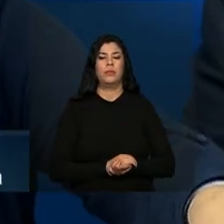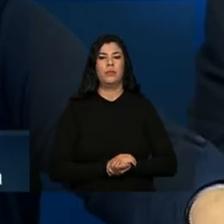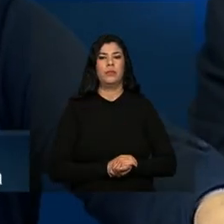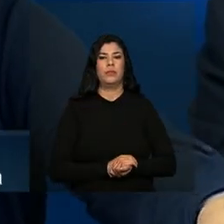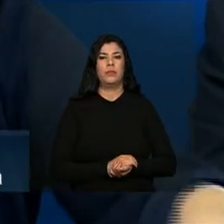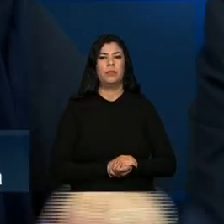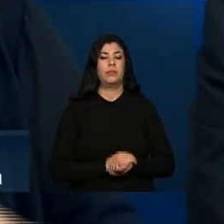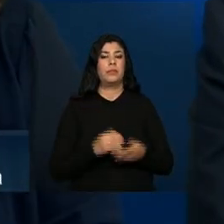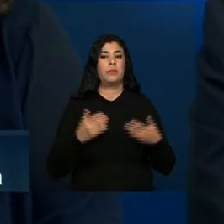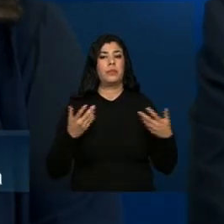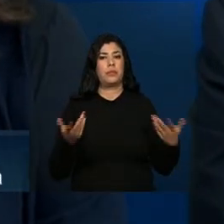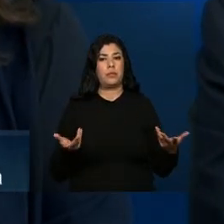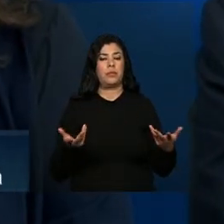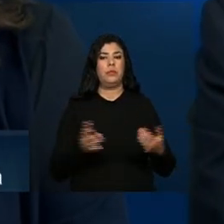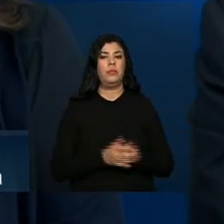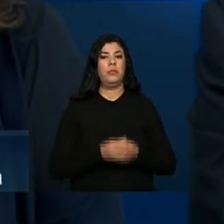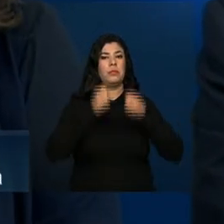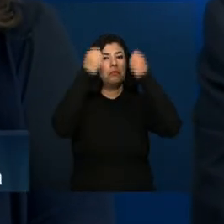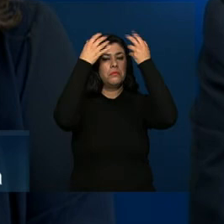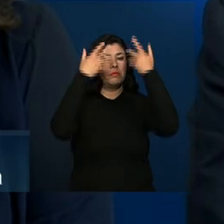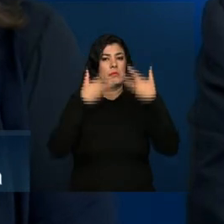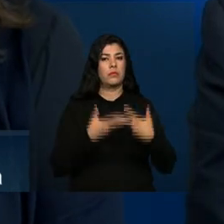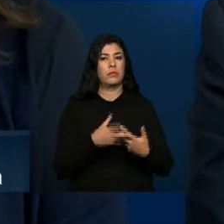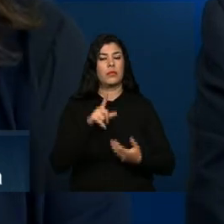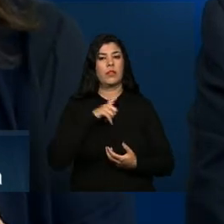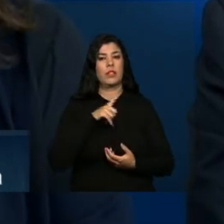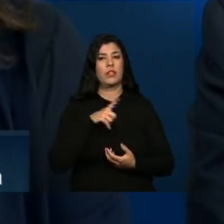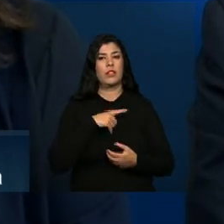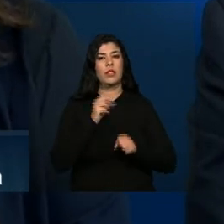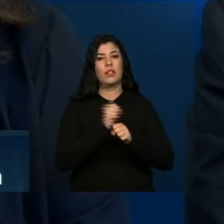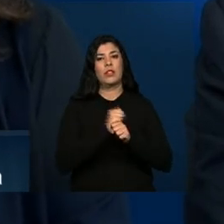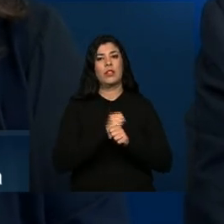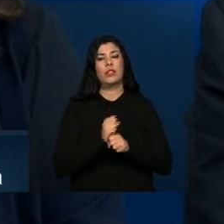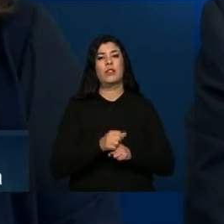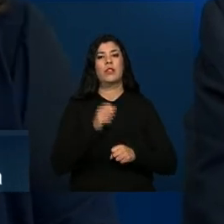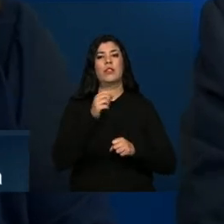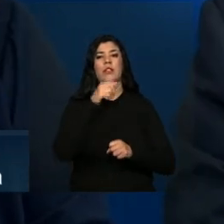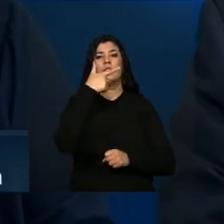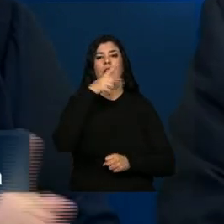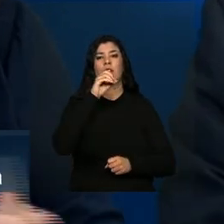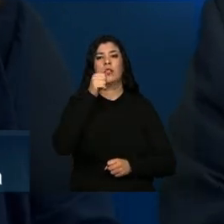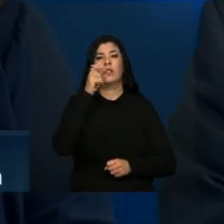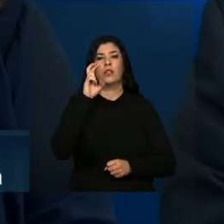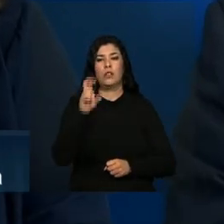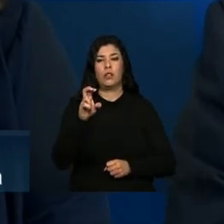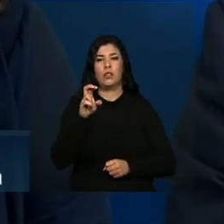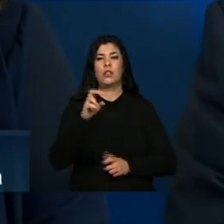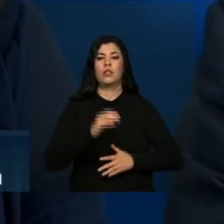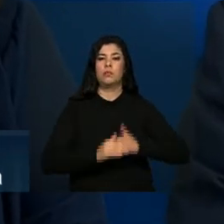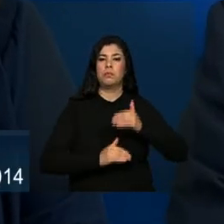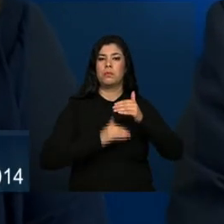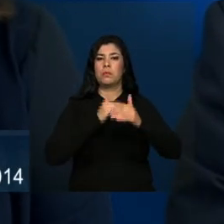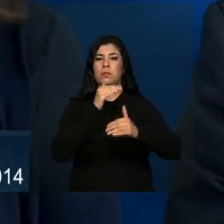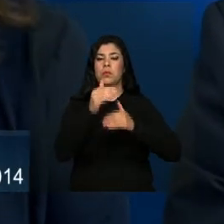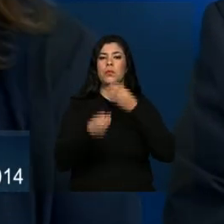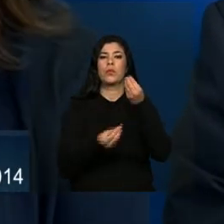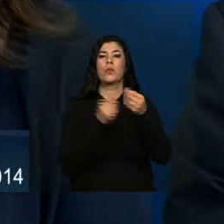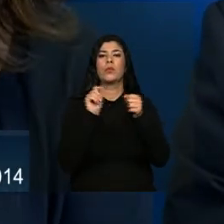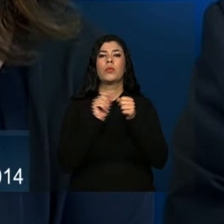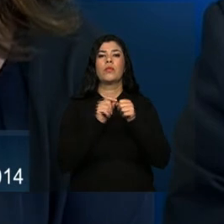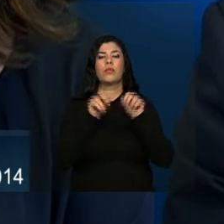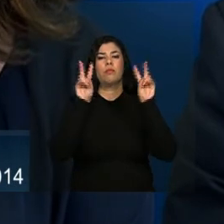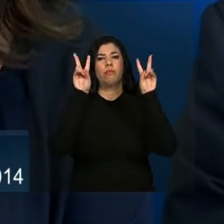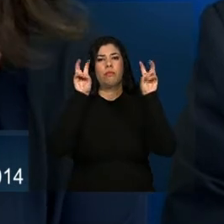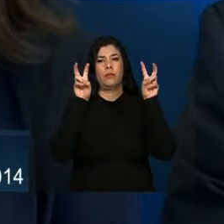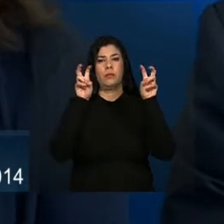nesse sentido estabelecemos para 2015 alguns próximos passos para lidar com esse